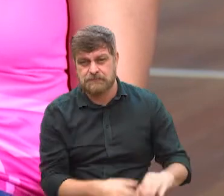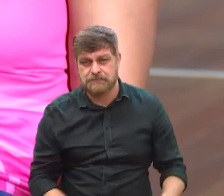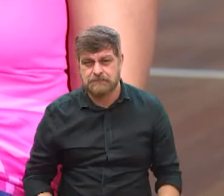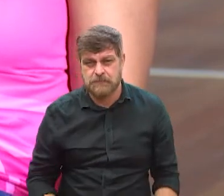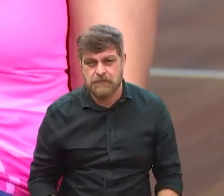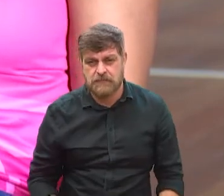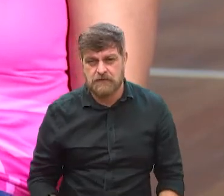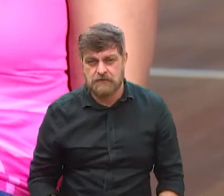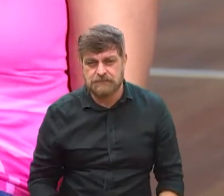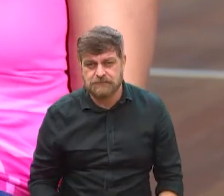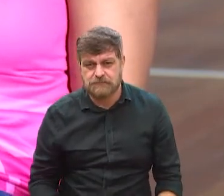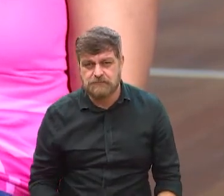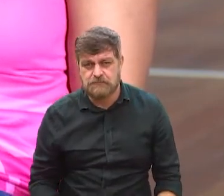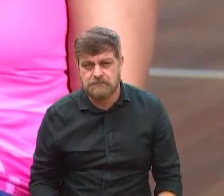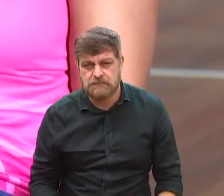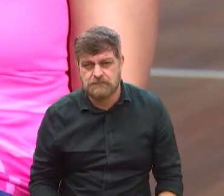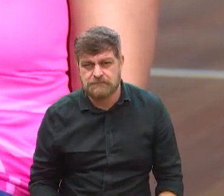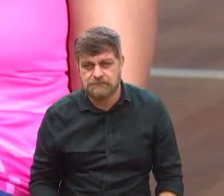a